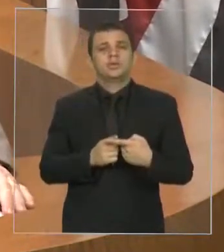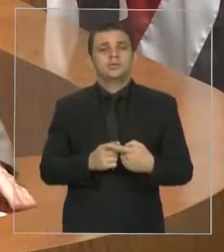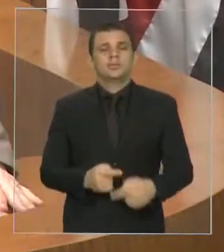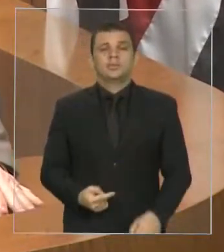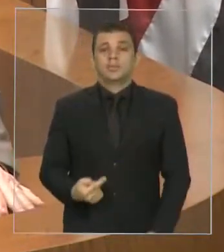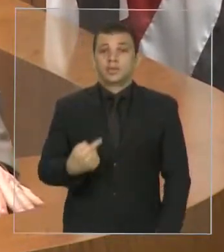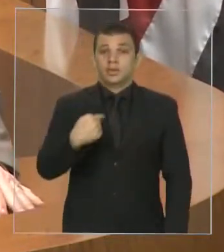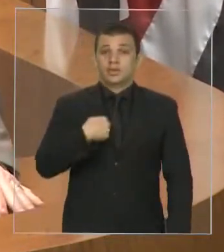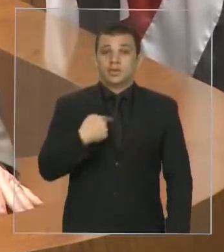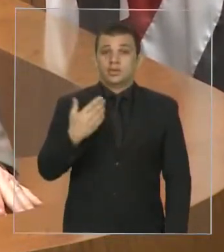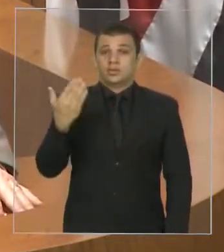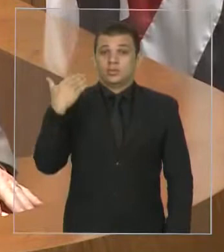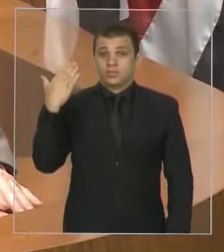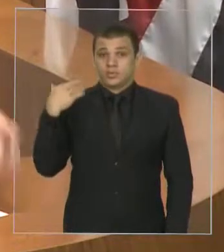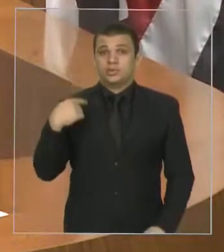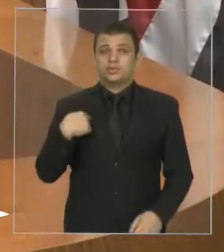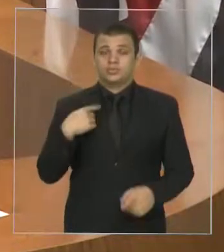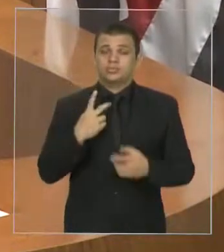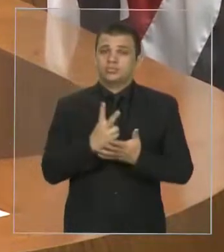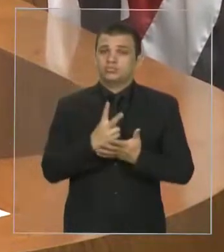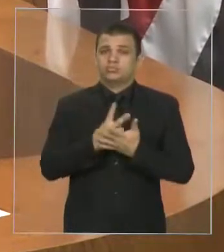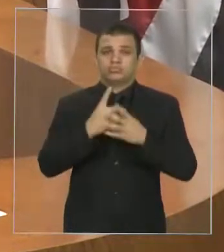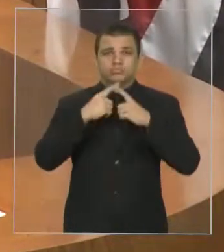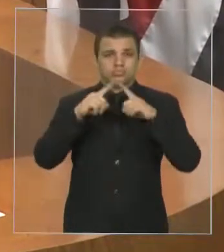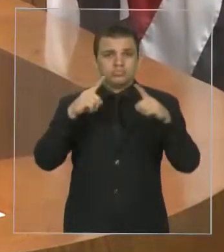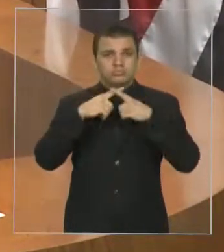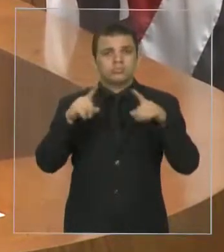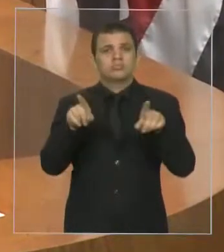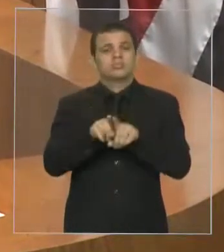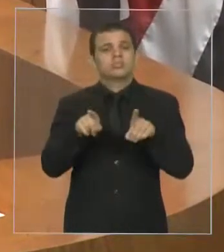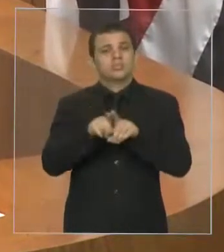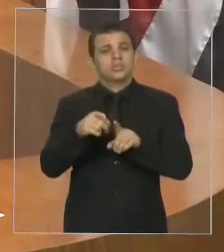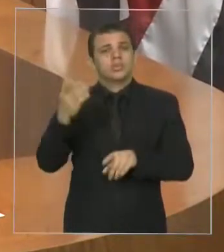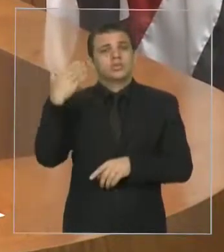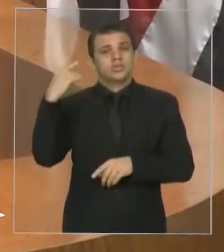no passado, denunciei um contrato